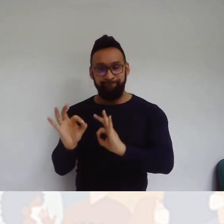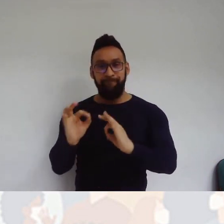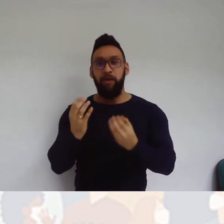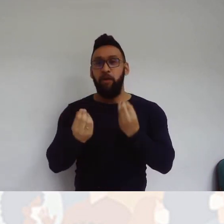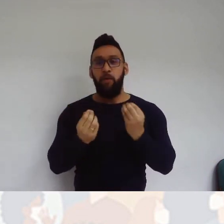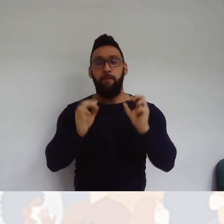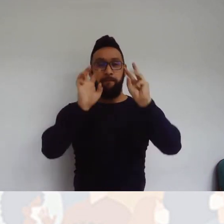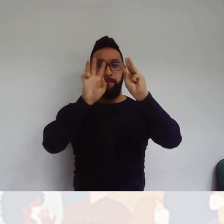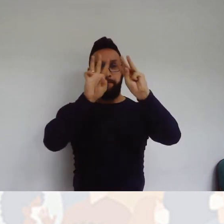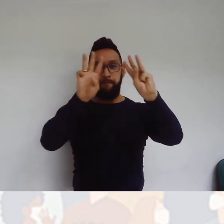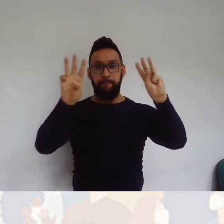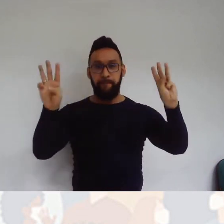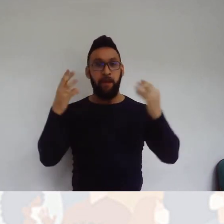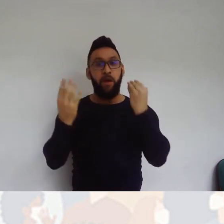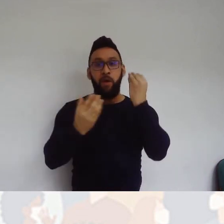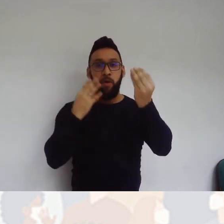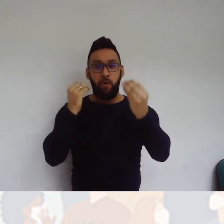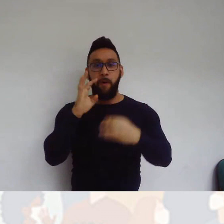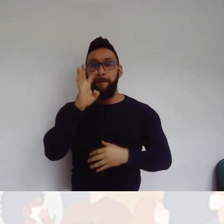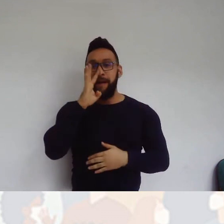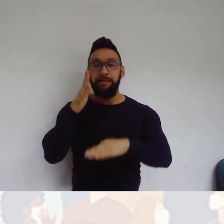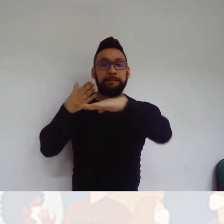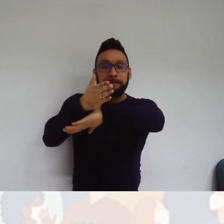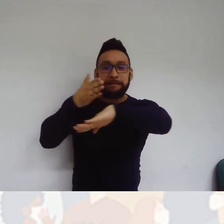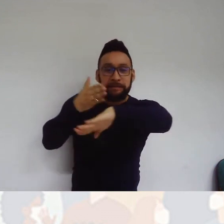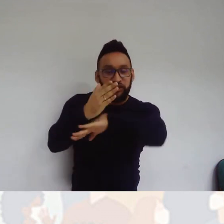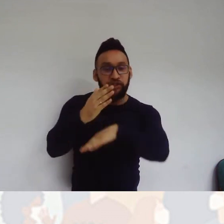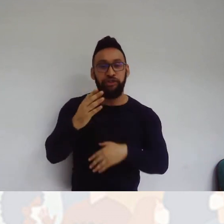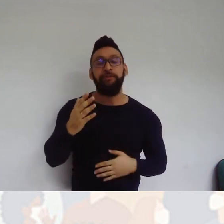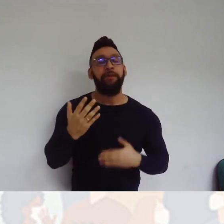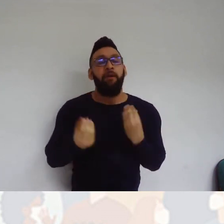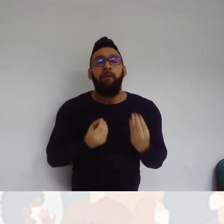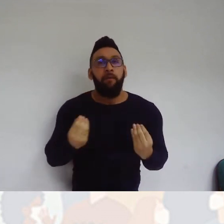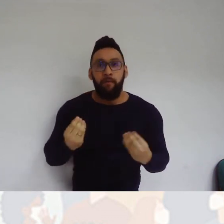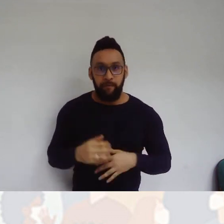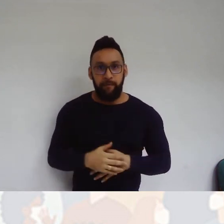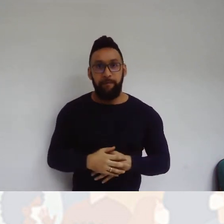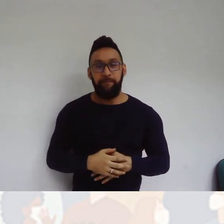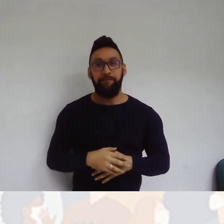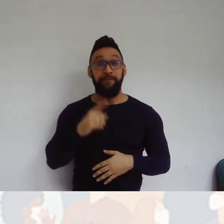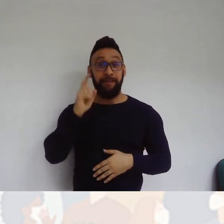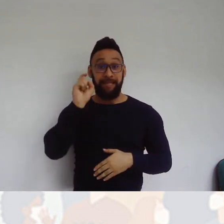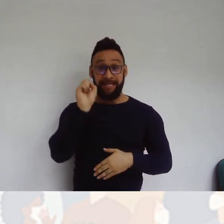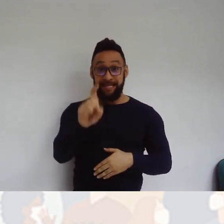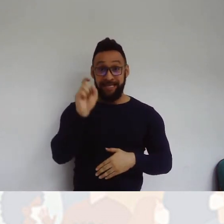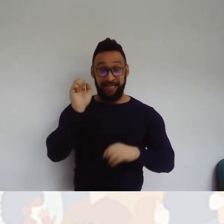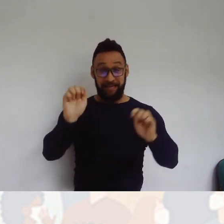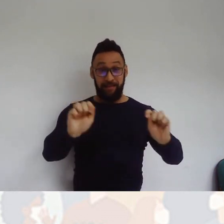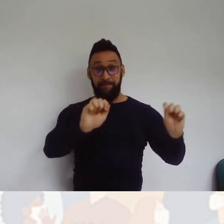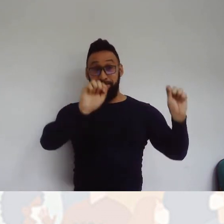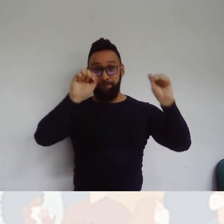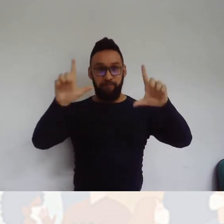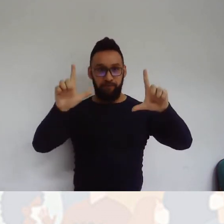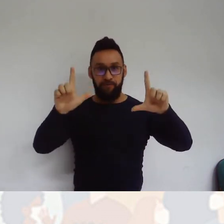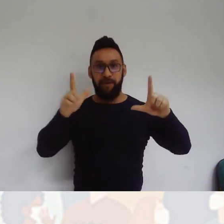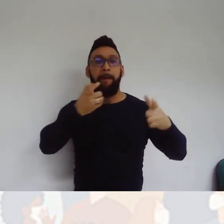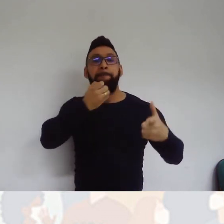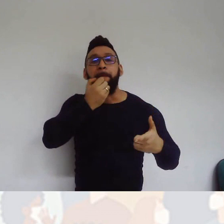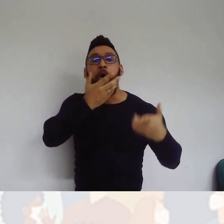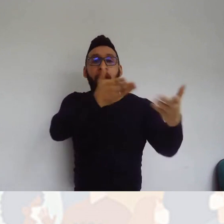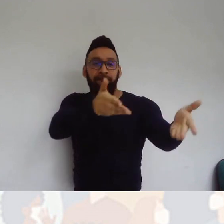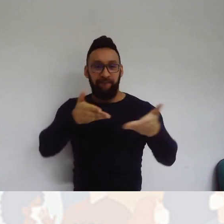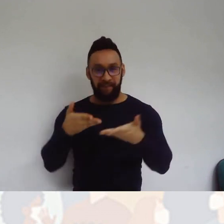plataforma para participar dos vários trabalhos, vocês viram que, na primeira imagem ali da plataforma de